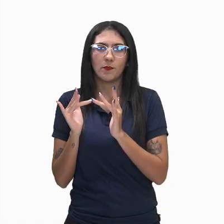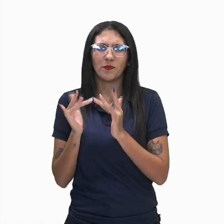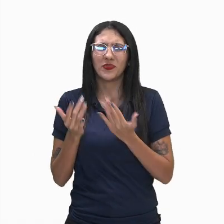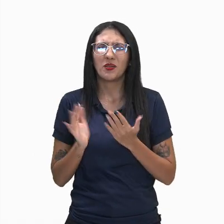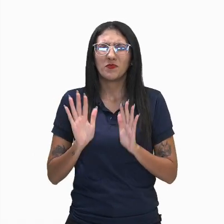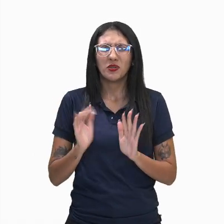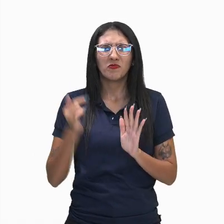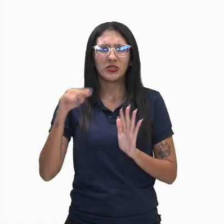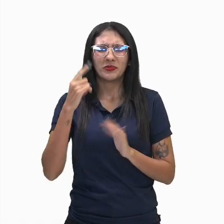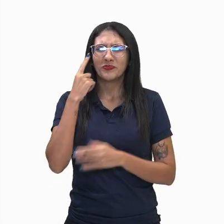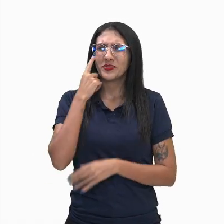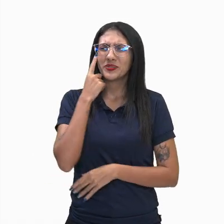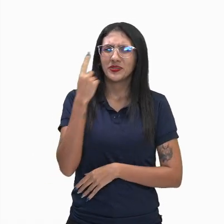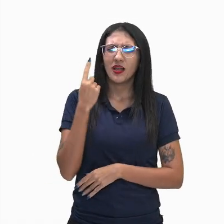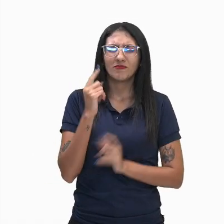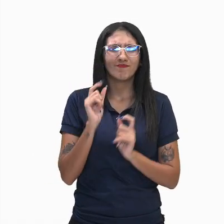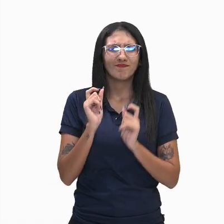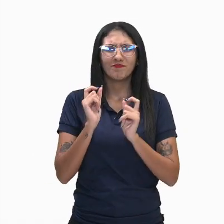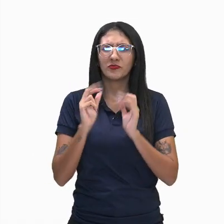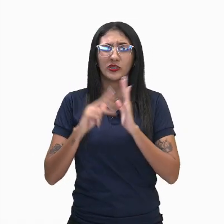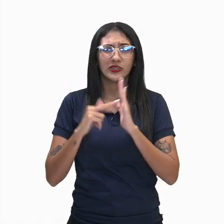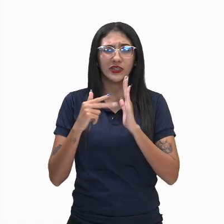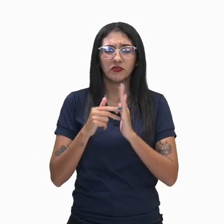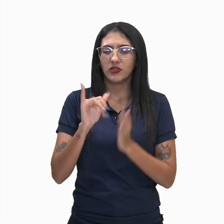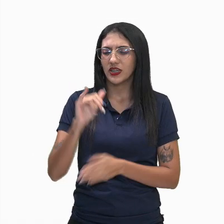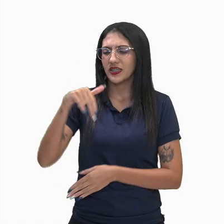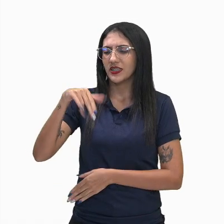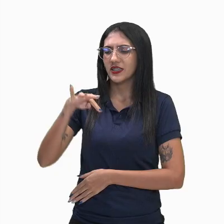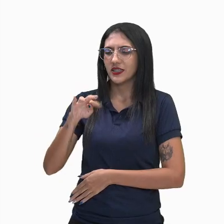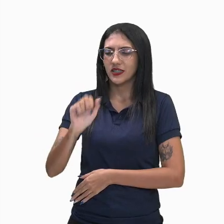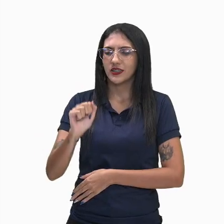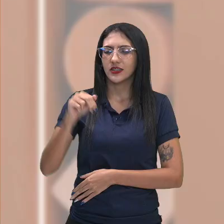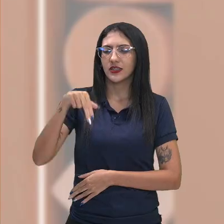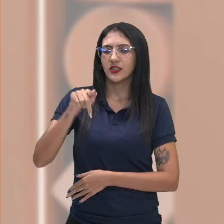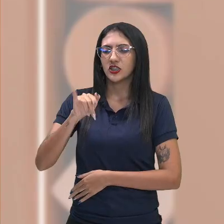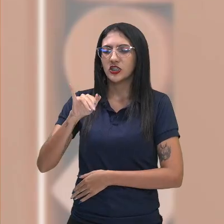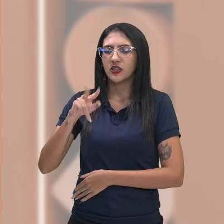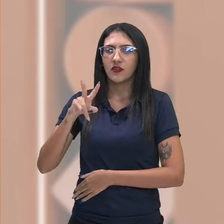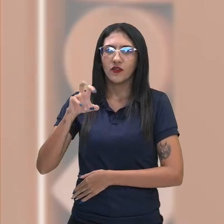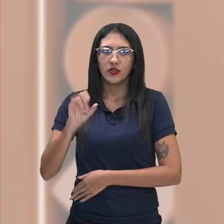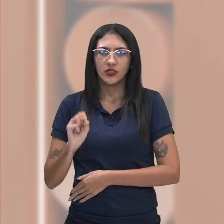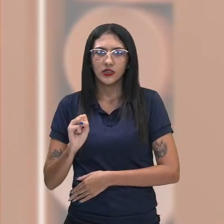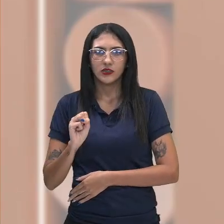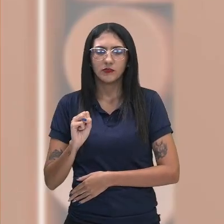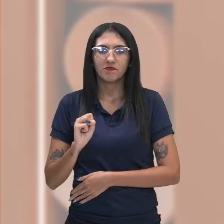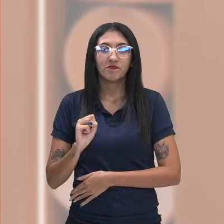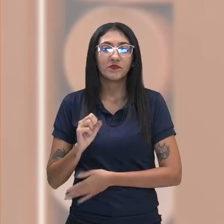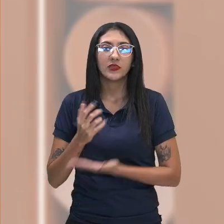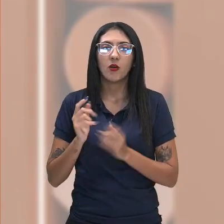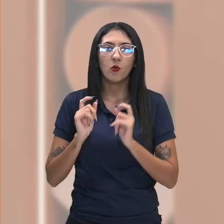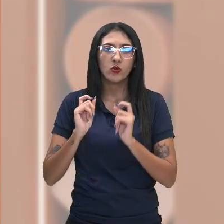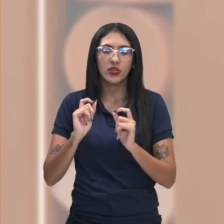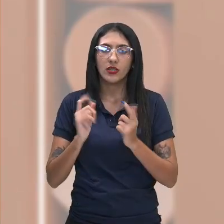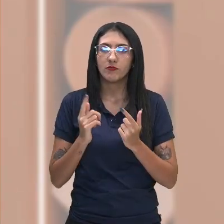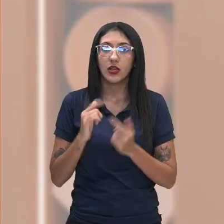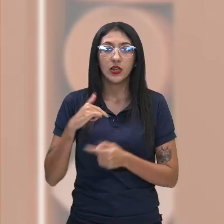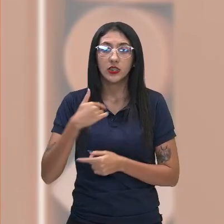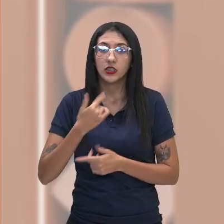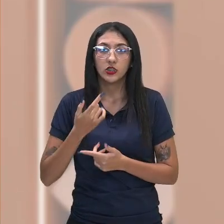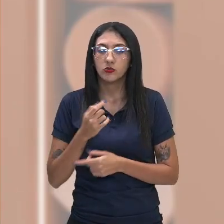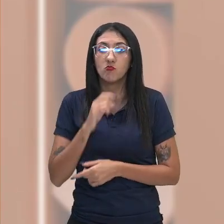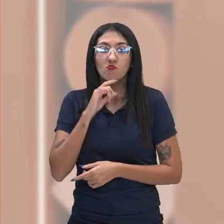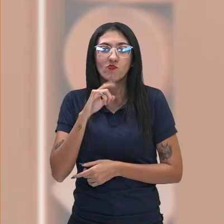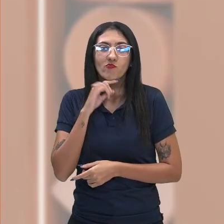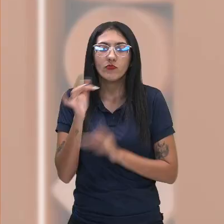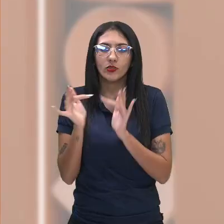pergunta, professor, o que é um elemento intangível? É aquele que não podemos